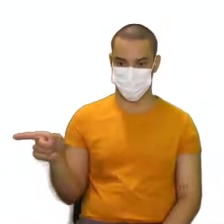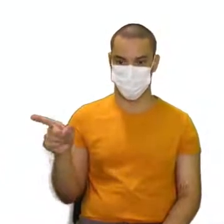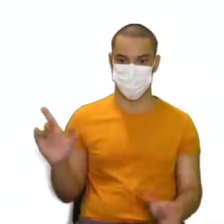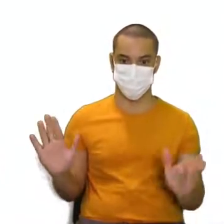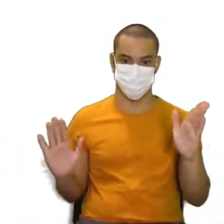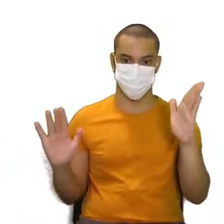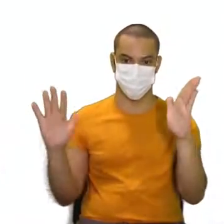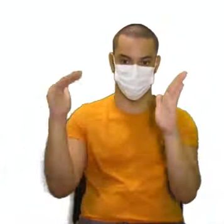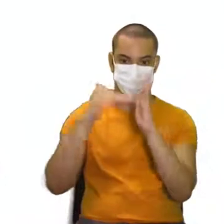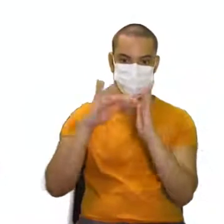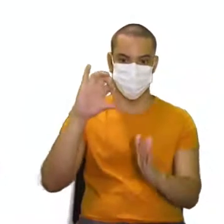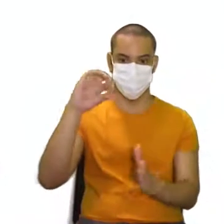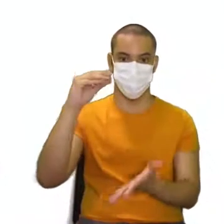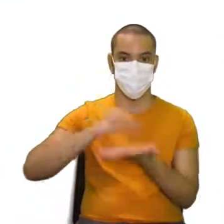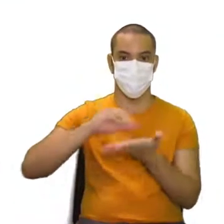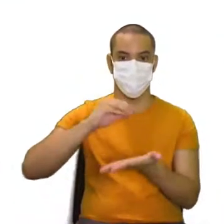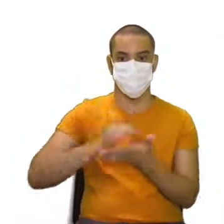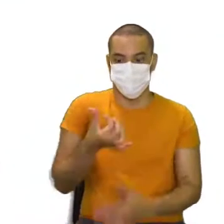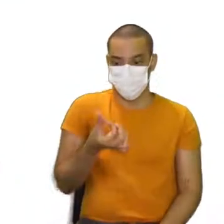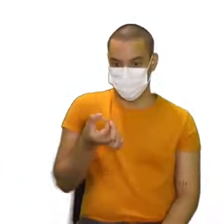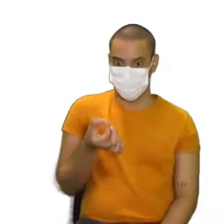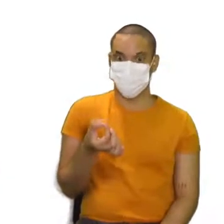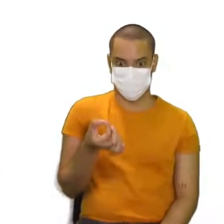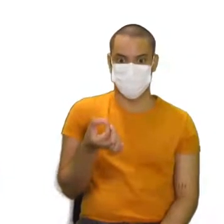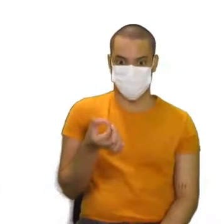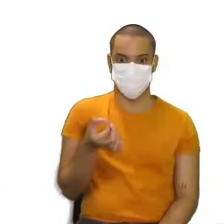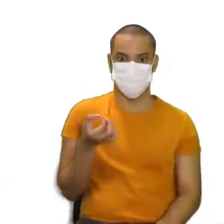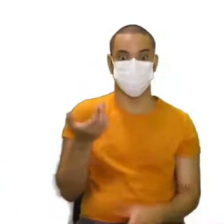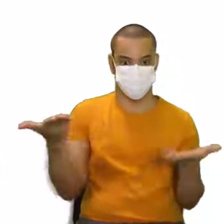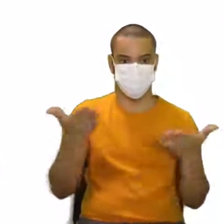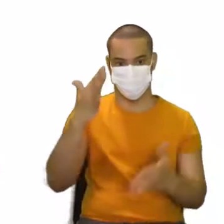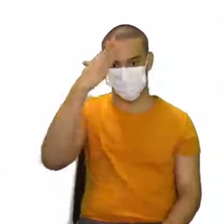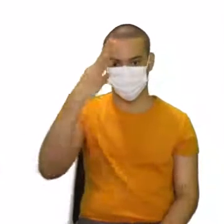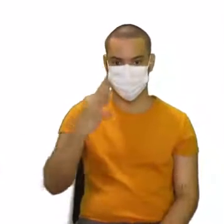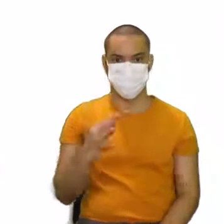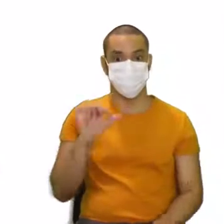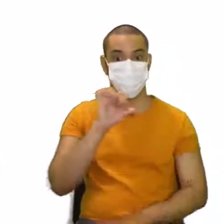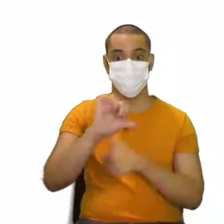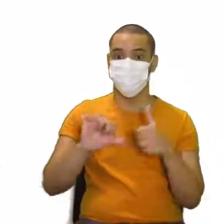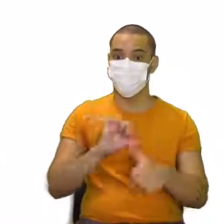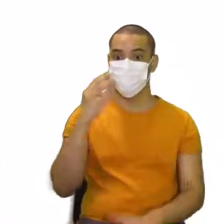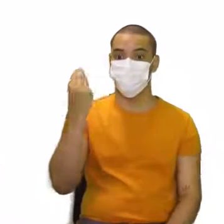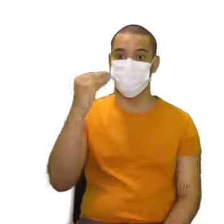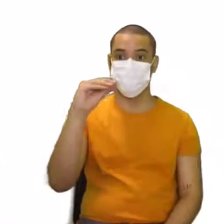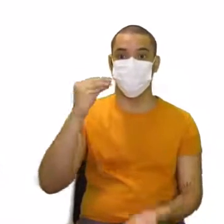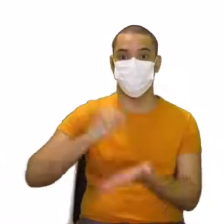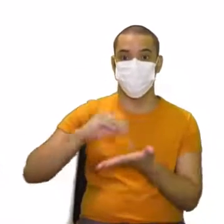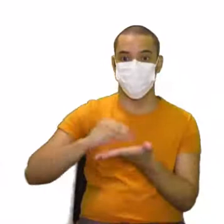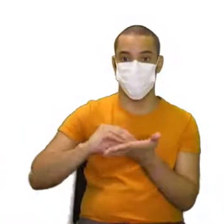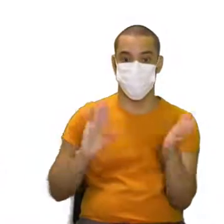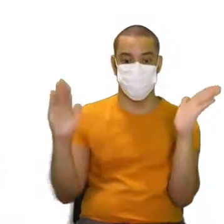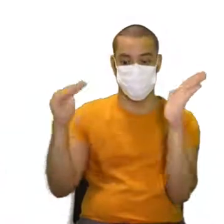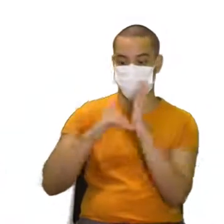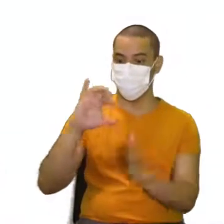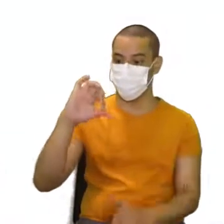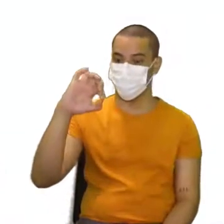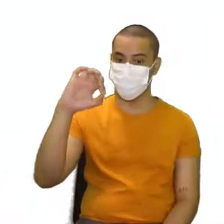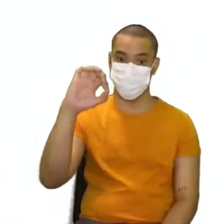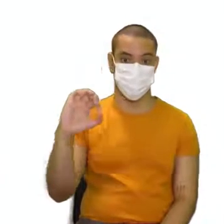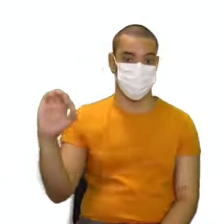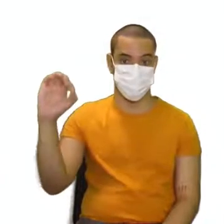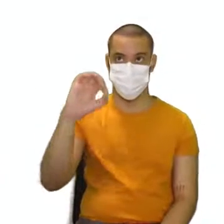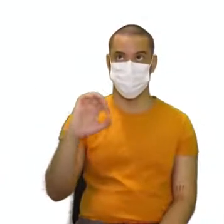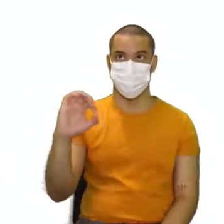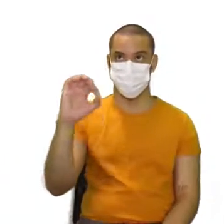90 é 60 né porque saiu do X para Y agora só mudou isso gente então vai mudar o